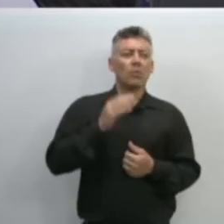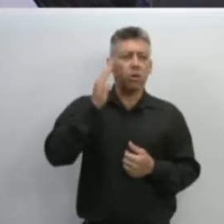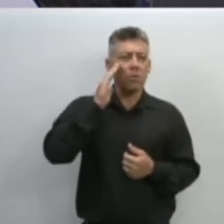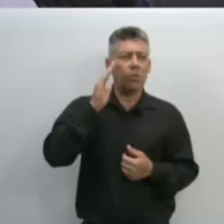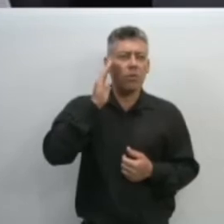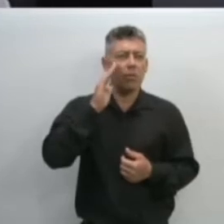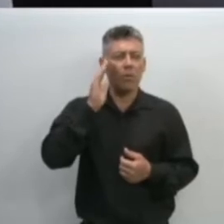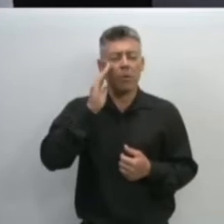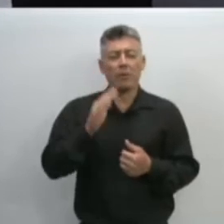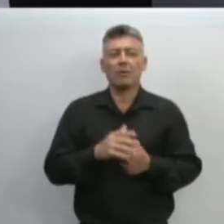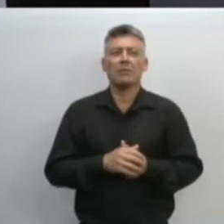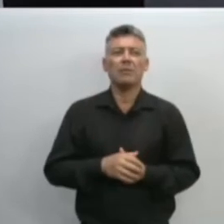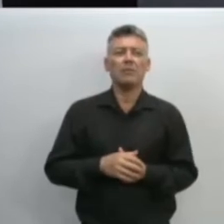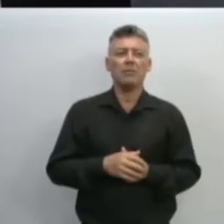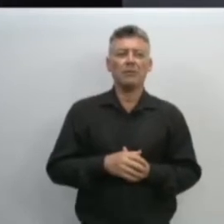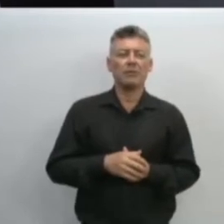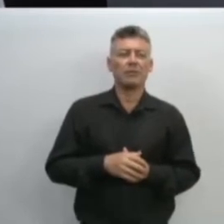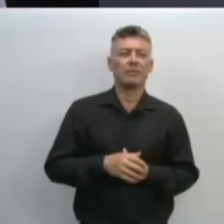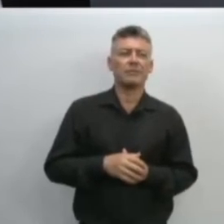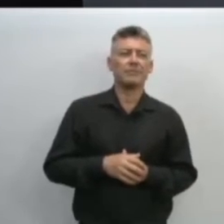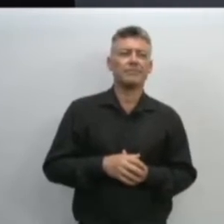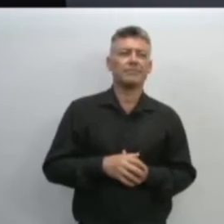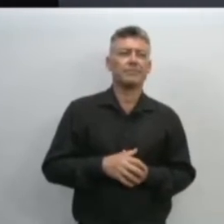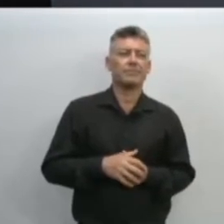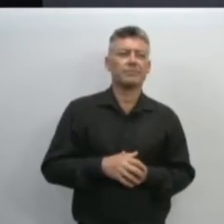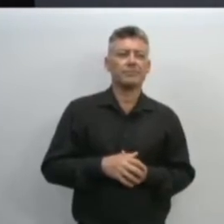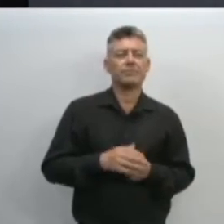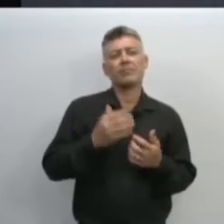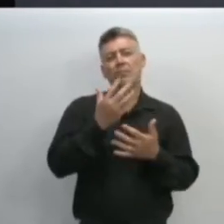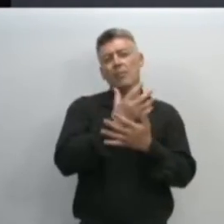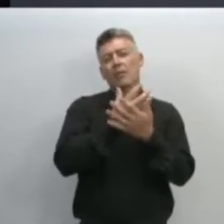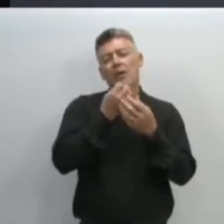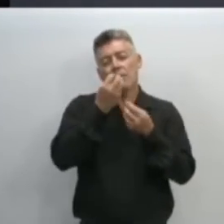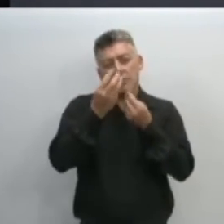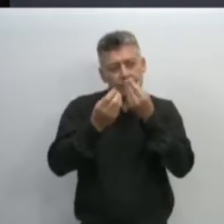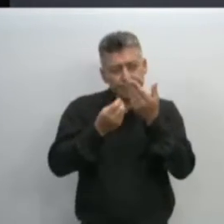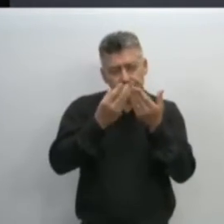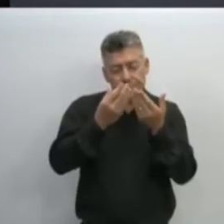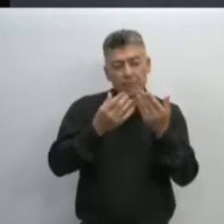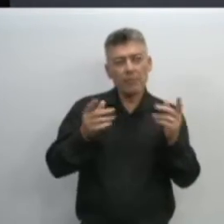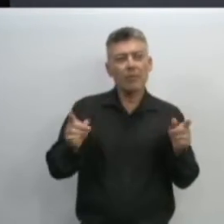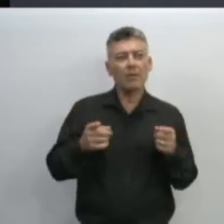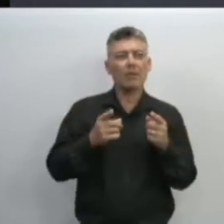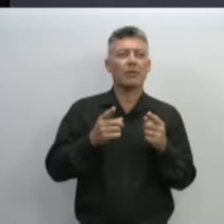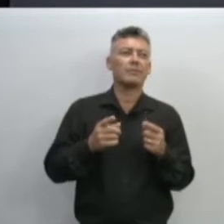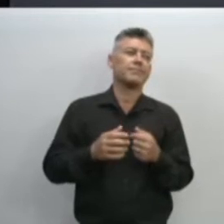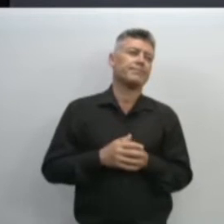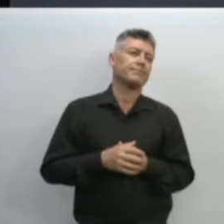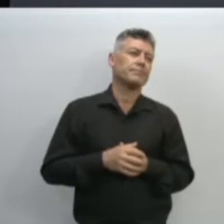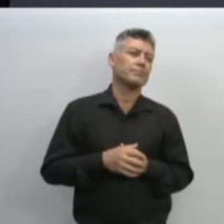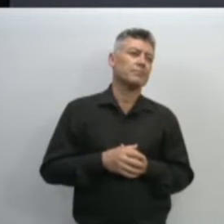reconhecendo o cantor, compositor, instrumentista, músico,